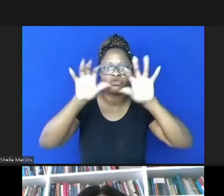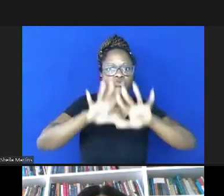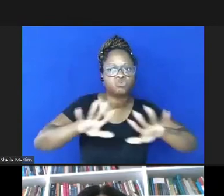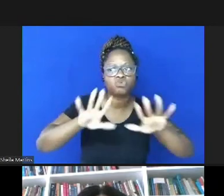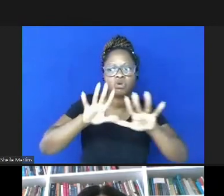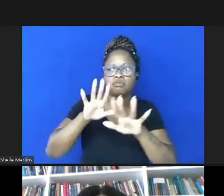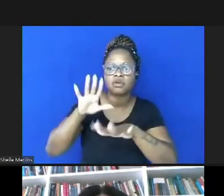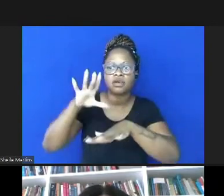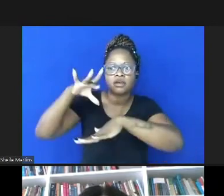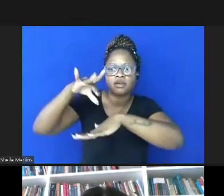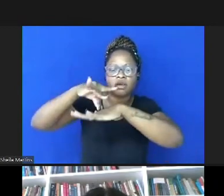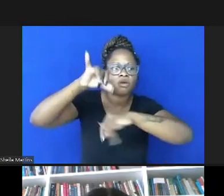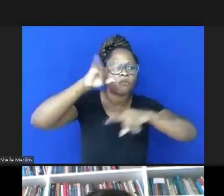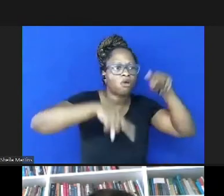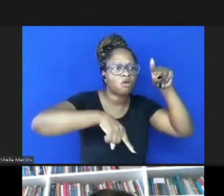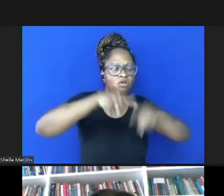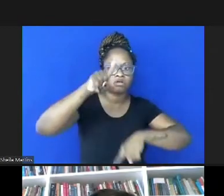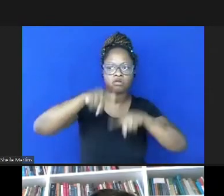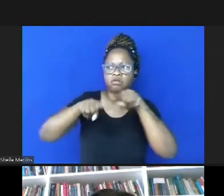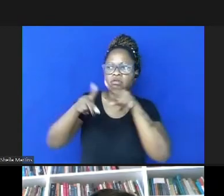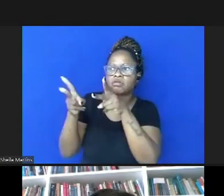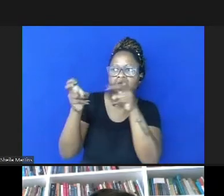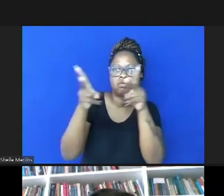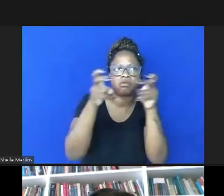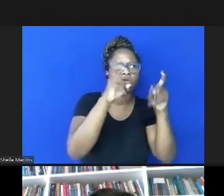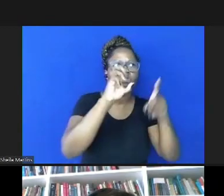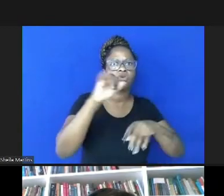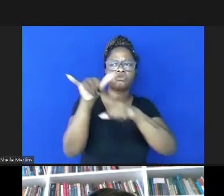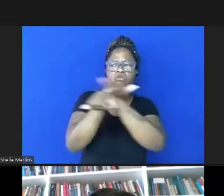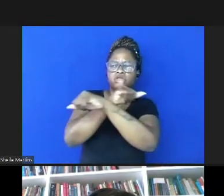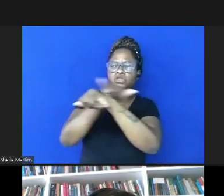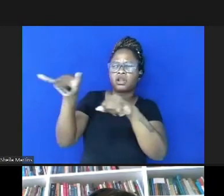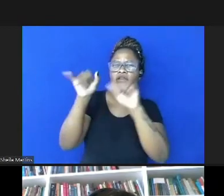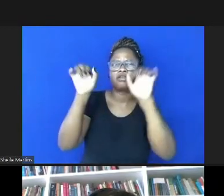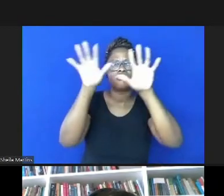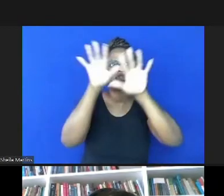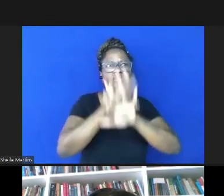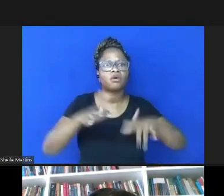esses objetos ou estratégias visuais